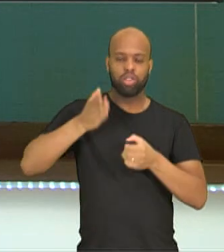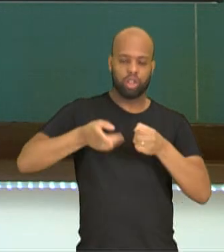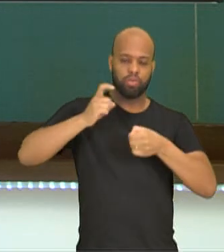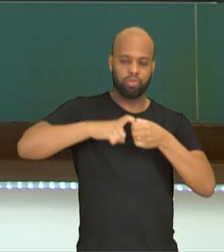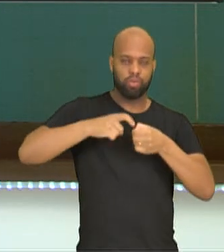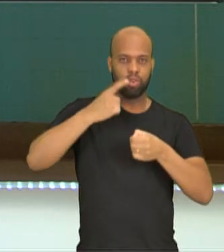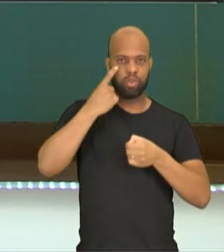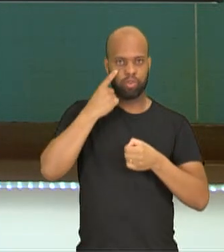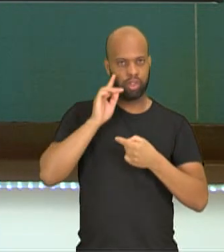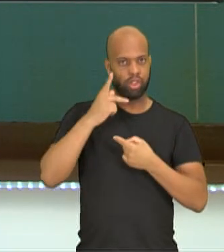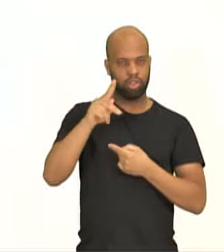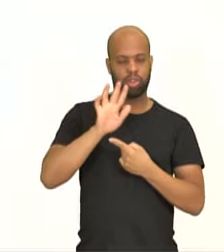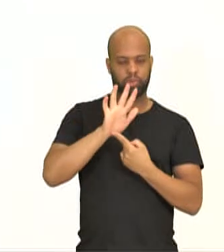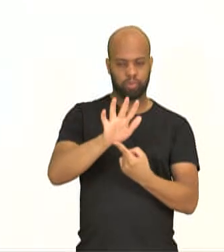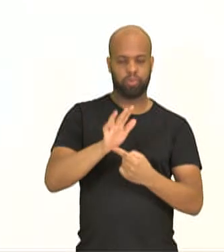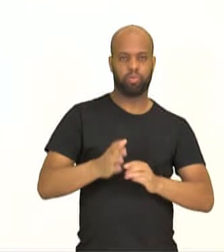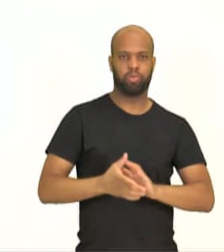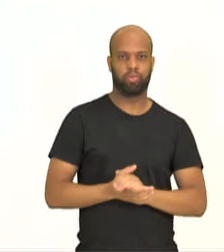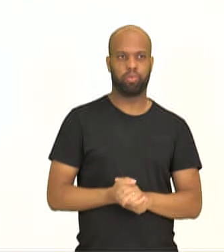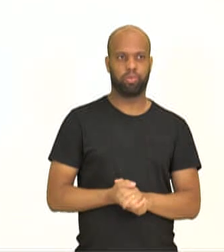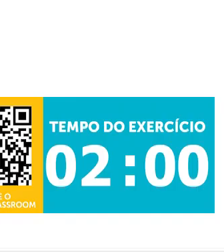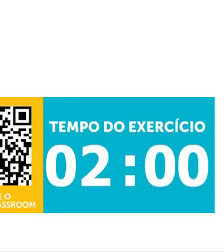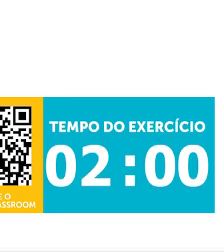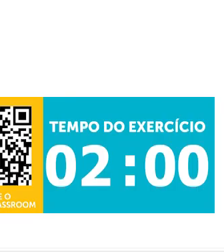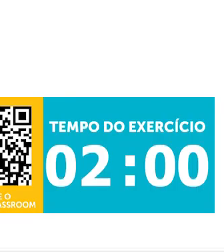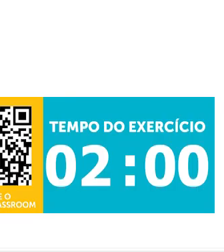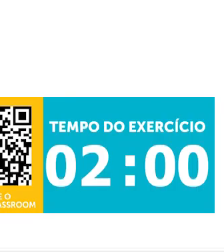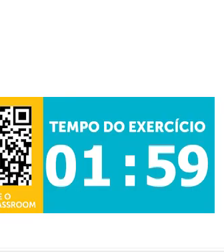nós voltamos com a resposta.